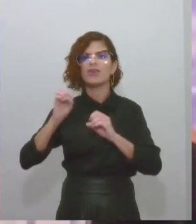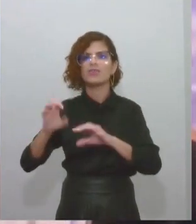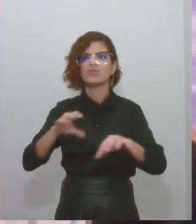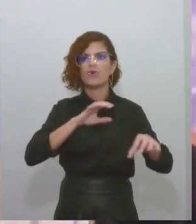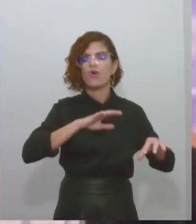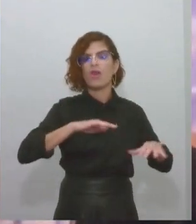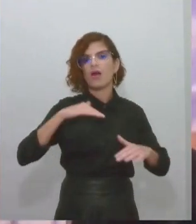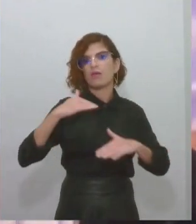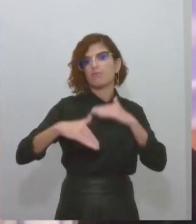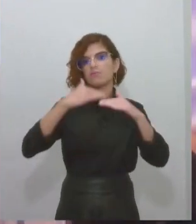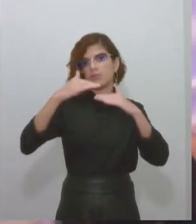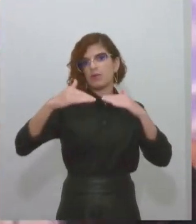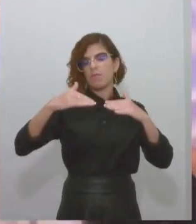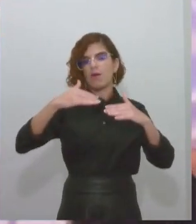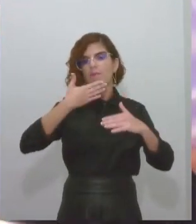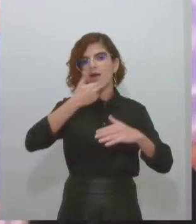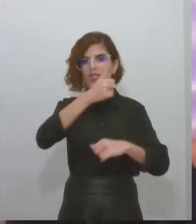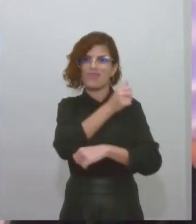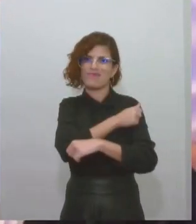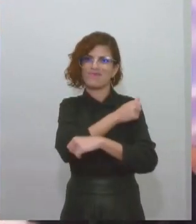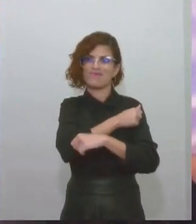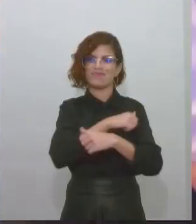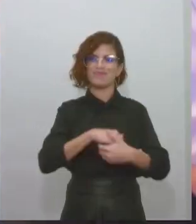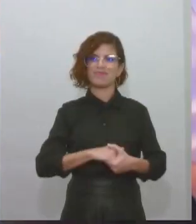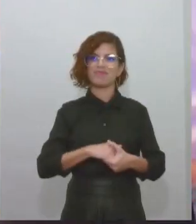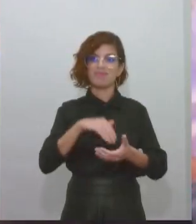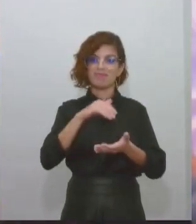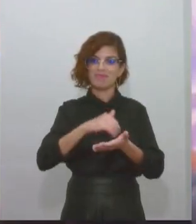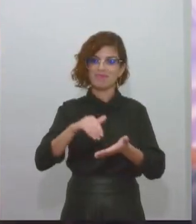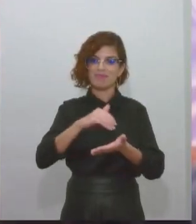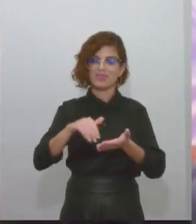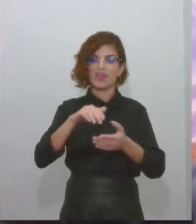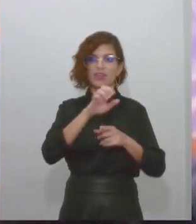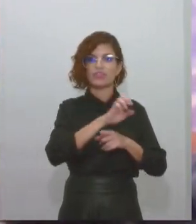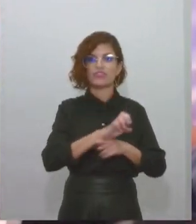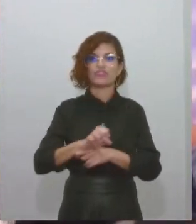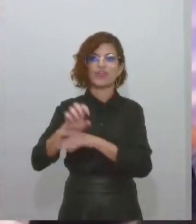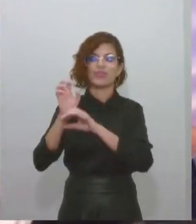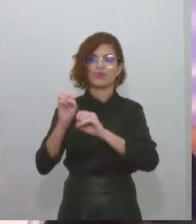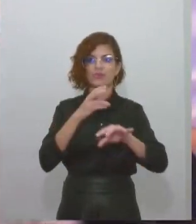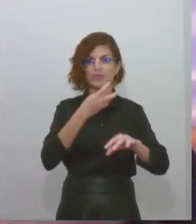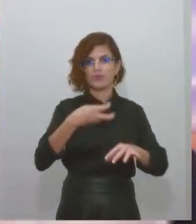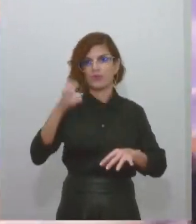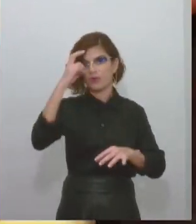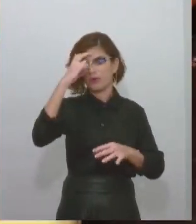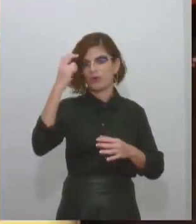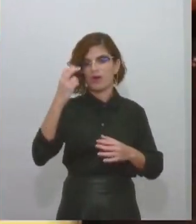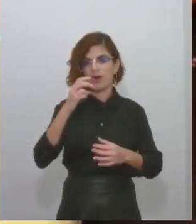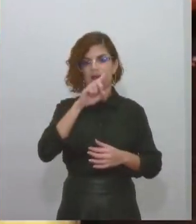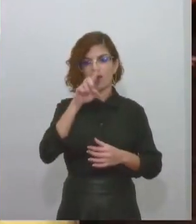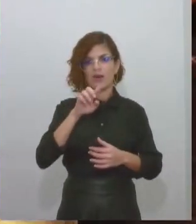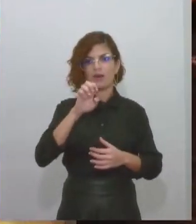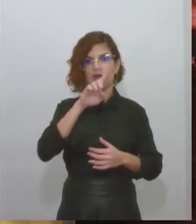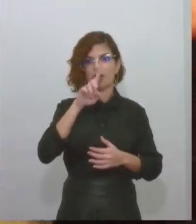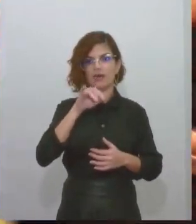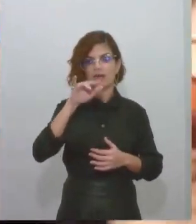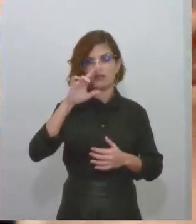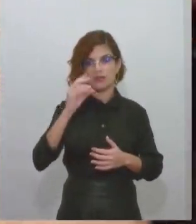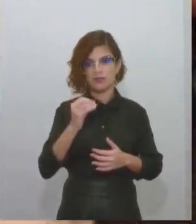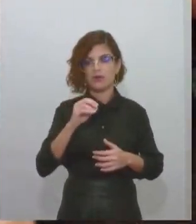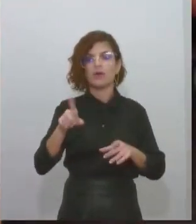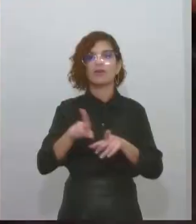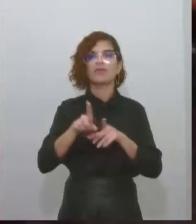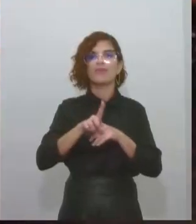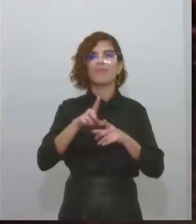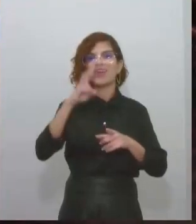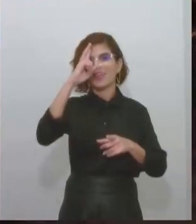da Educação e Cultura e vice-governador de Sergipe, Zezinho Sobral, fez questão de enfatizar o programa Alfabetizar para Valer,